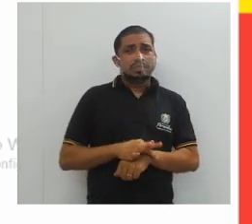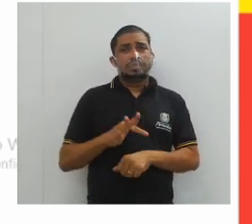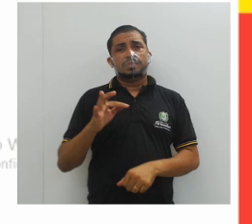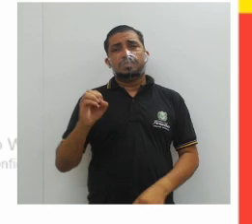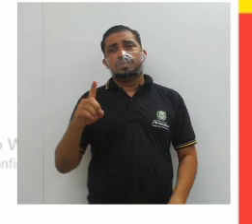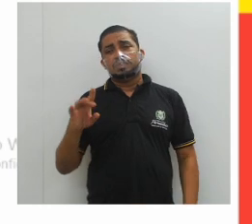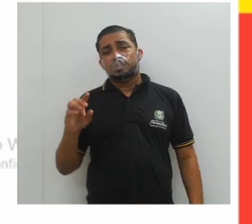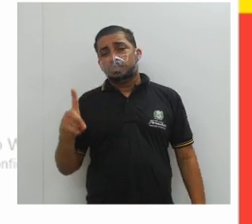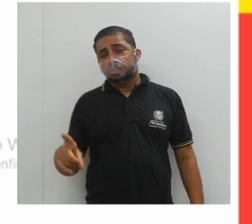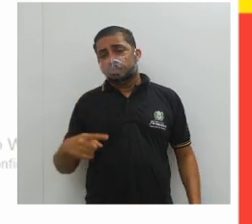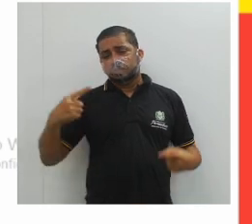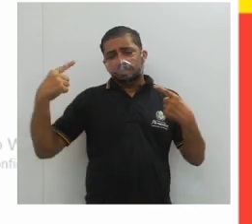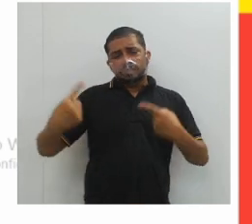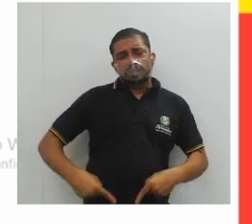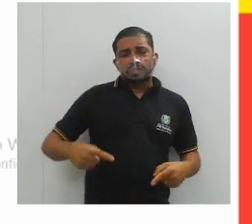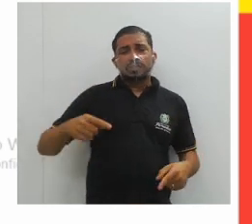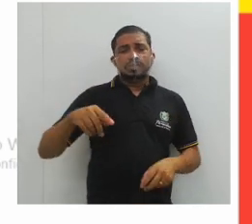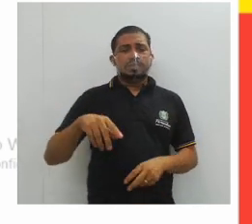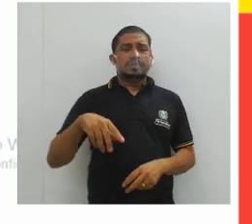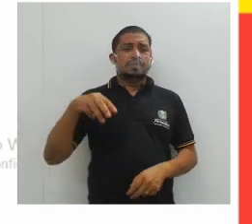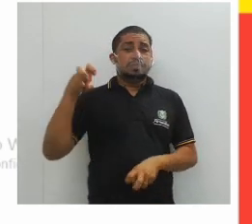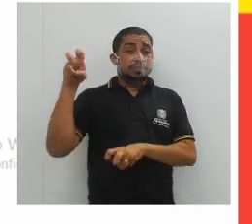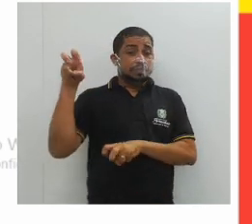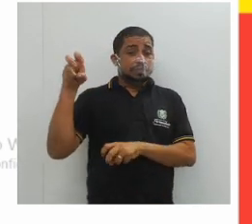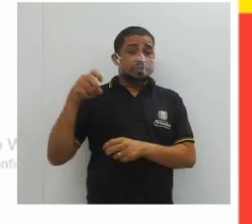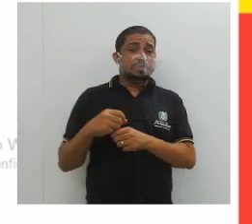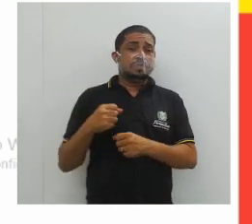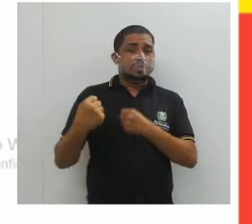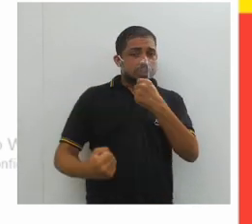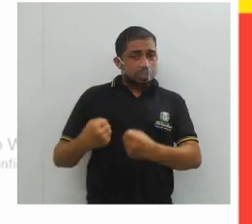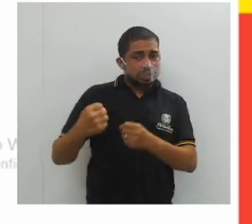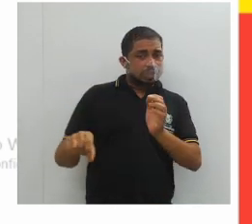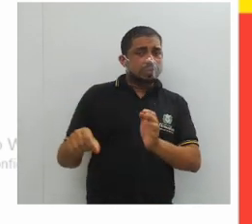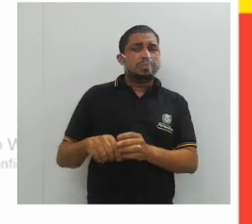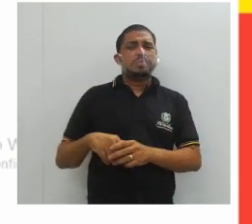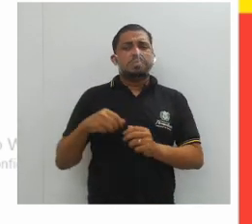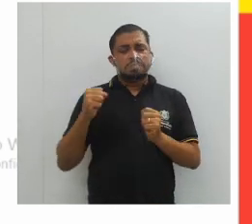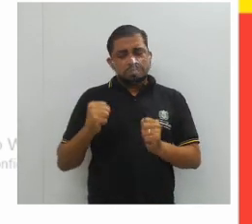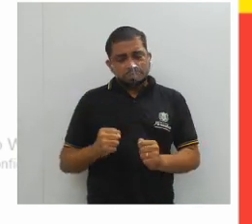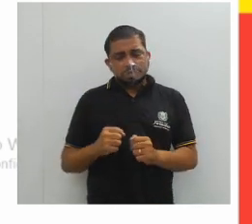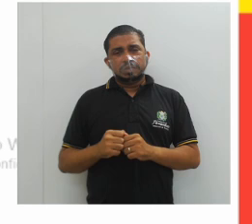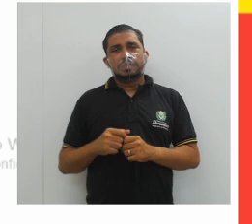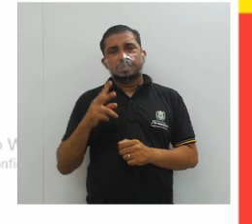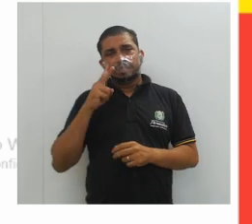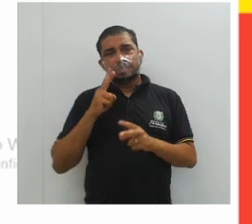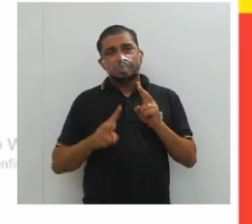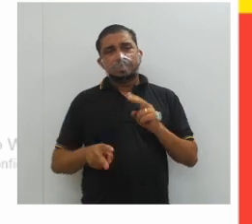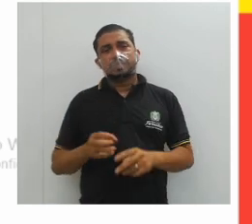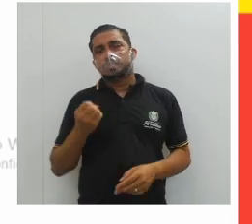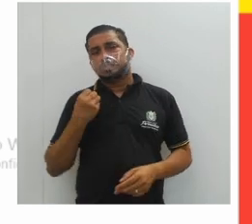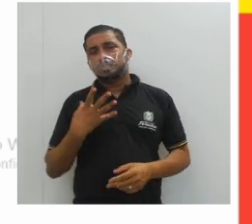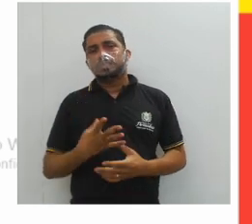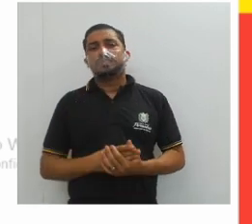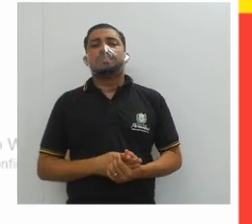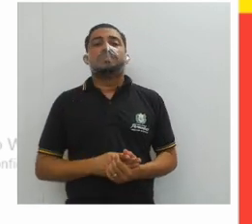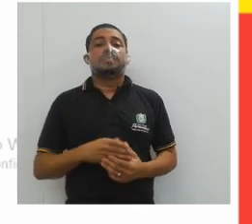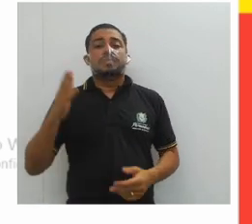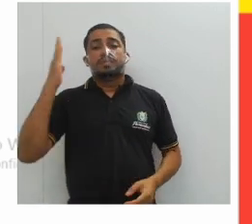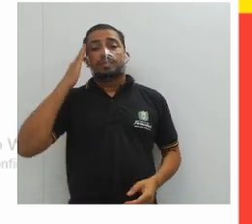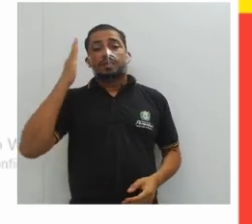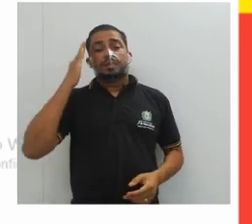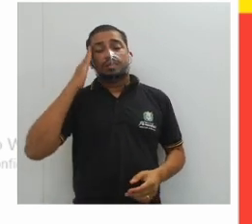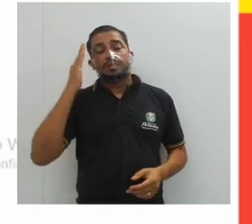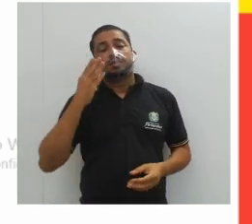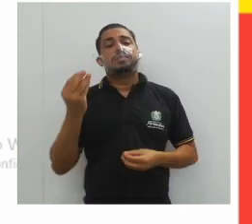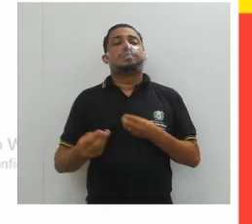versus Ferrari, um filme massa, história real. Você pode assistir Ford versus Ferrari. Muito bom para você entender essa